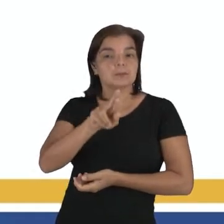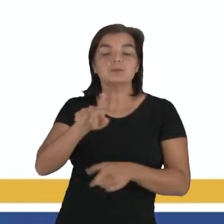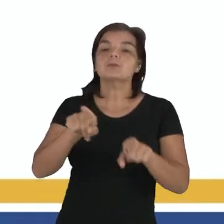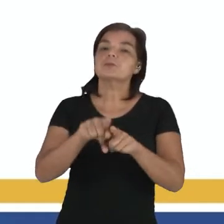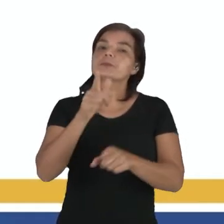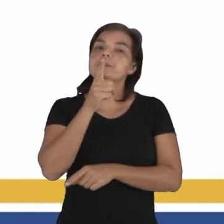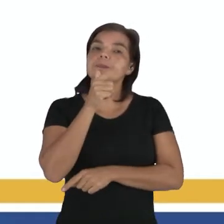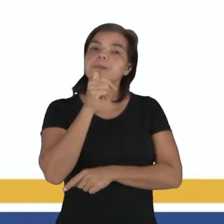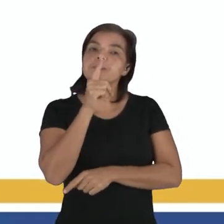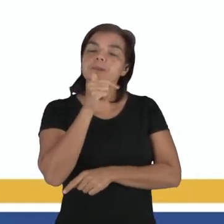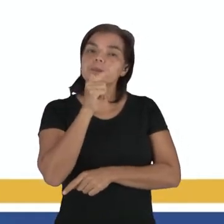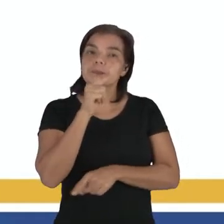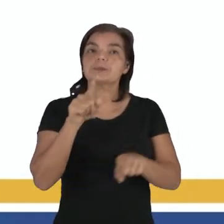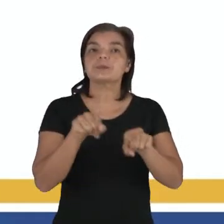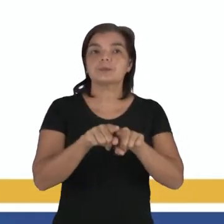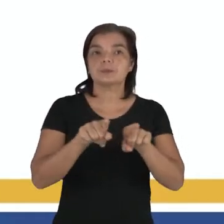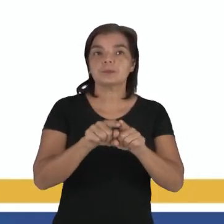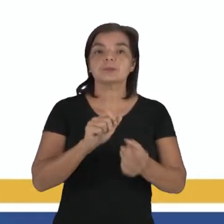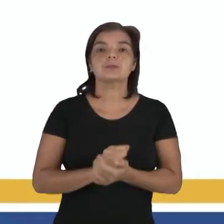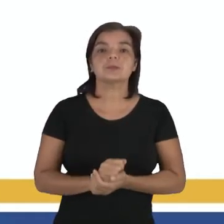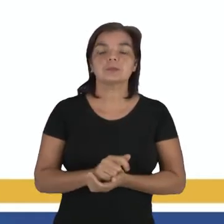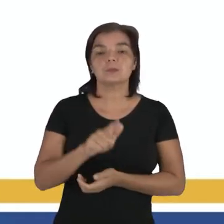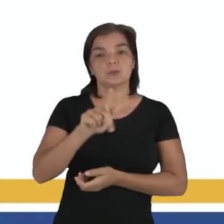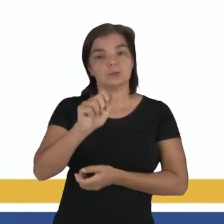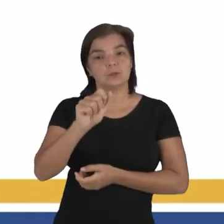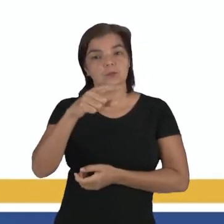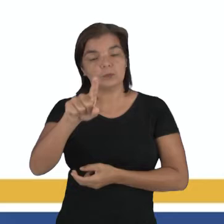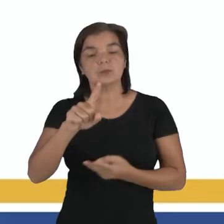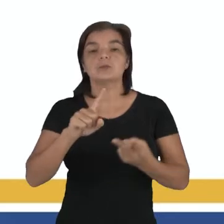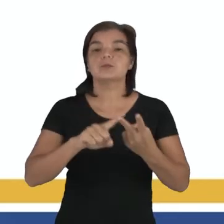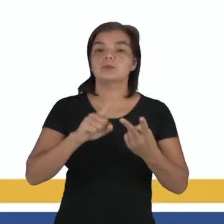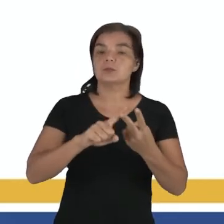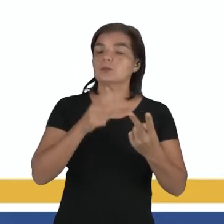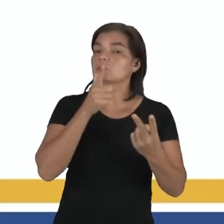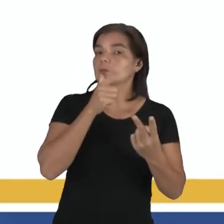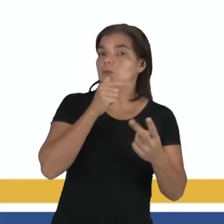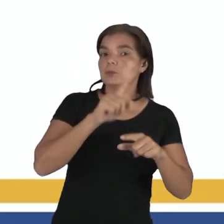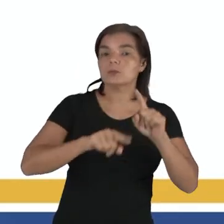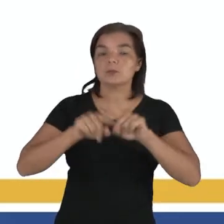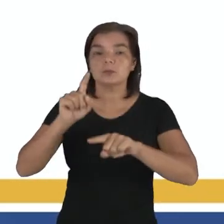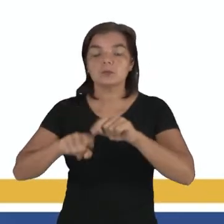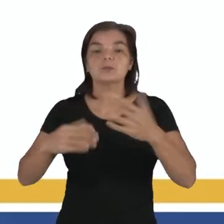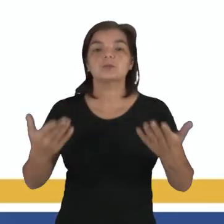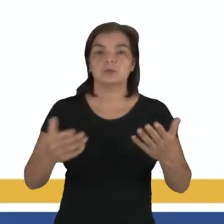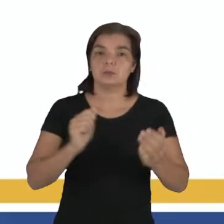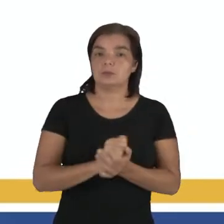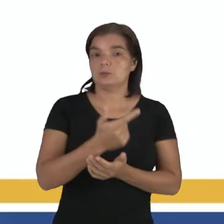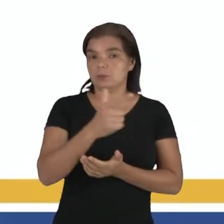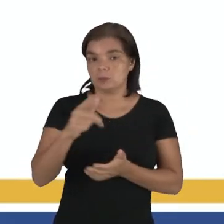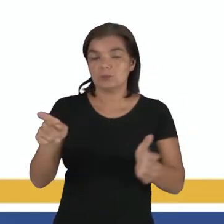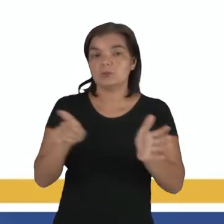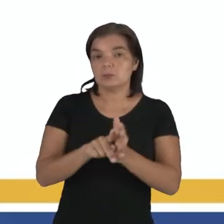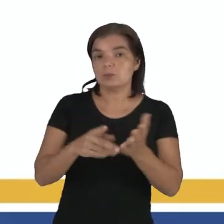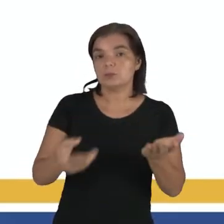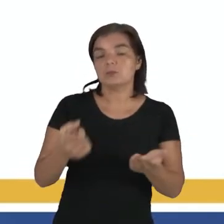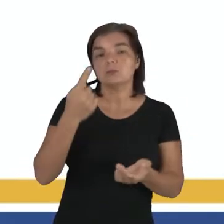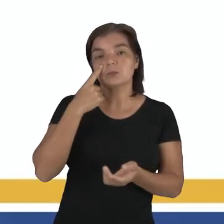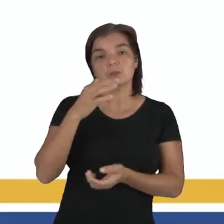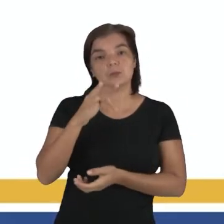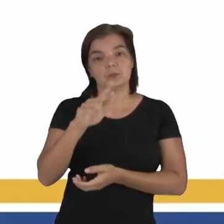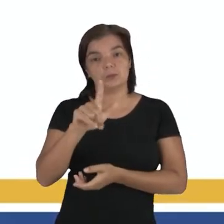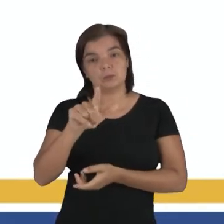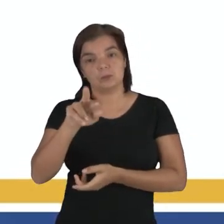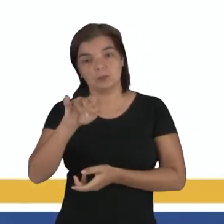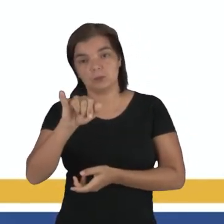e a água, mas tem também os gases, materiais líquidos, enfim, esses corpos que não têm forma própria a gente vai chamar de